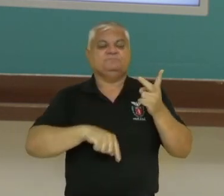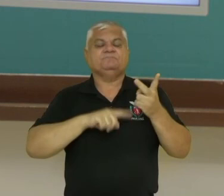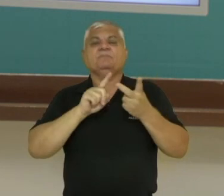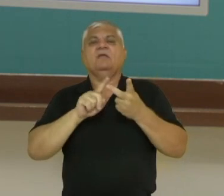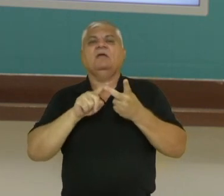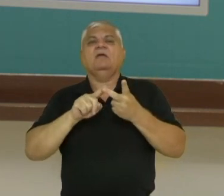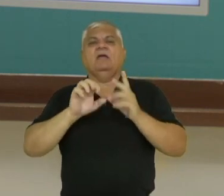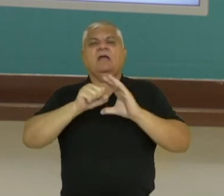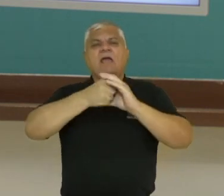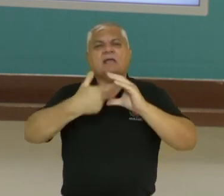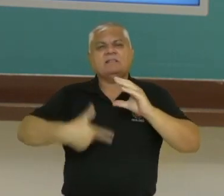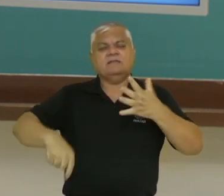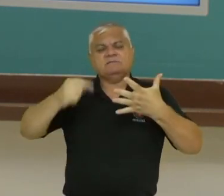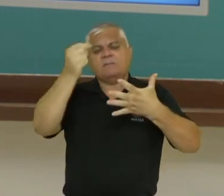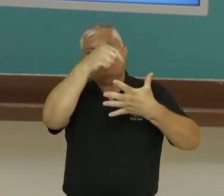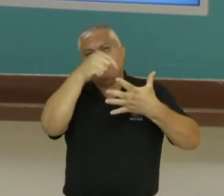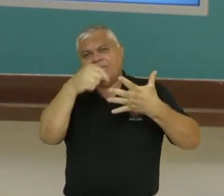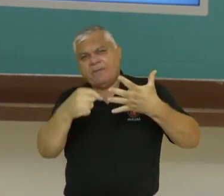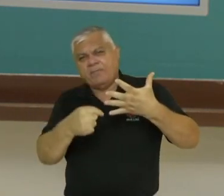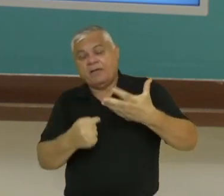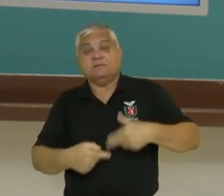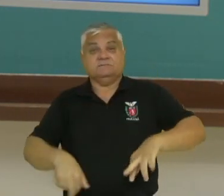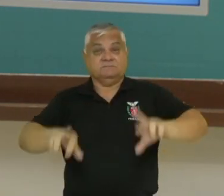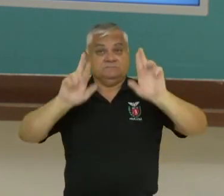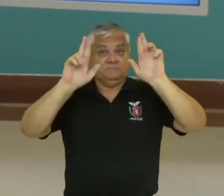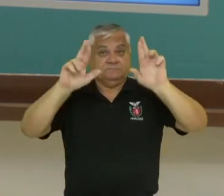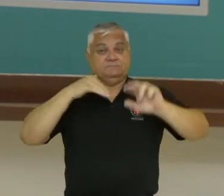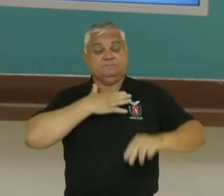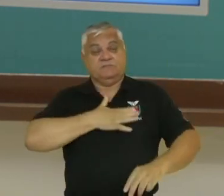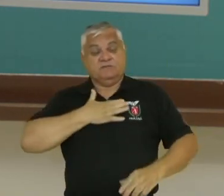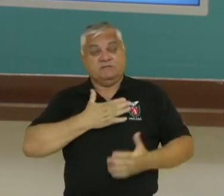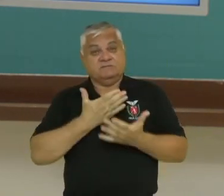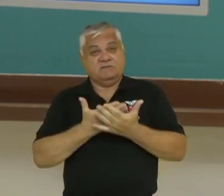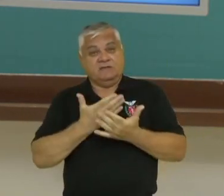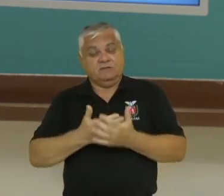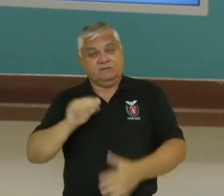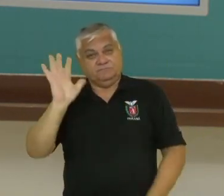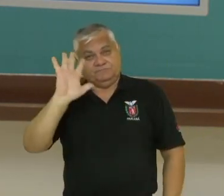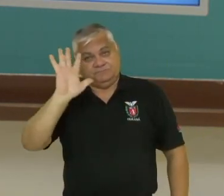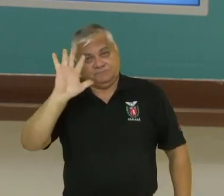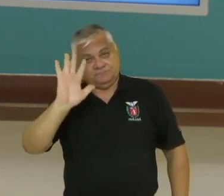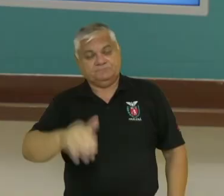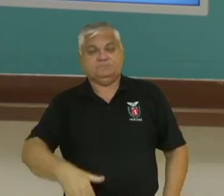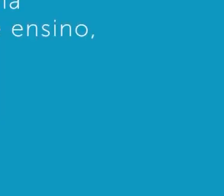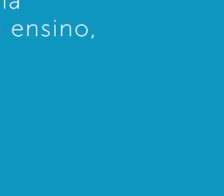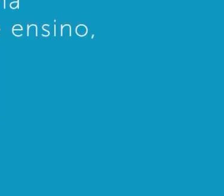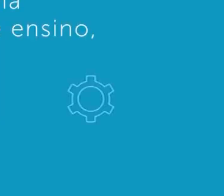suas características. Eu espero que vocês tenham gostado dessa aula e até breve.